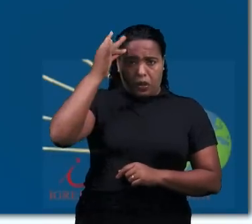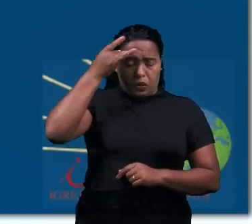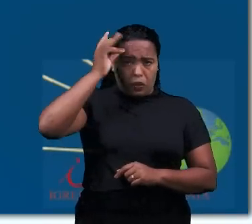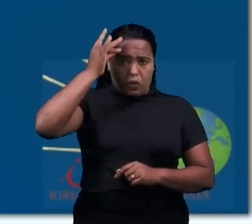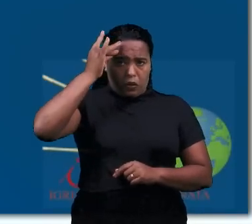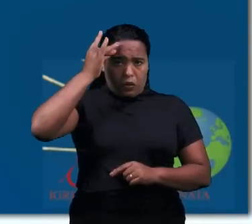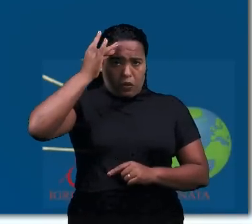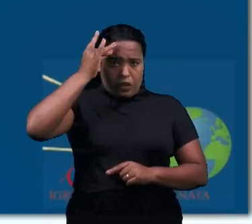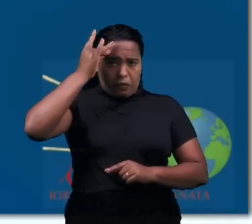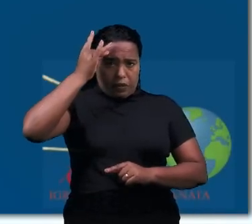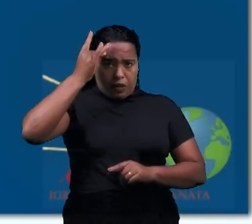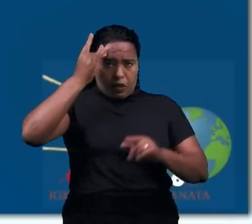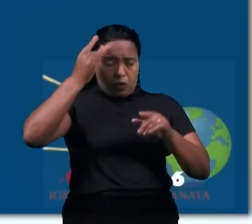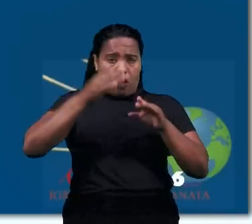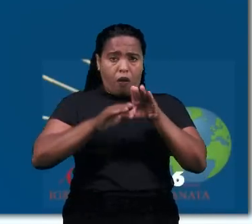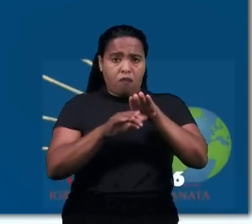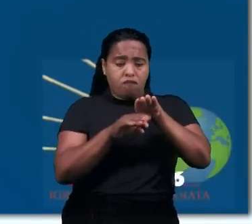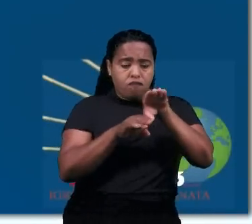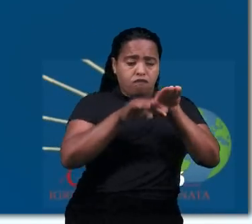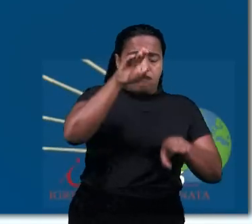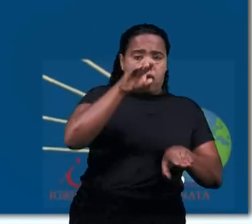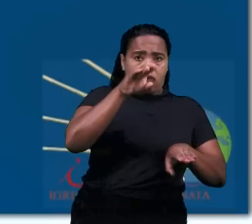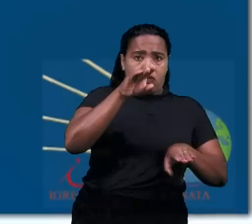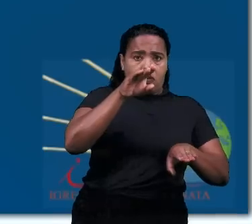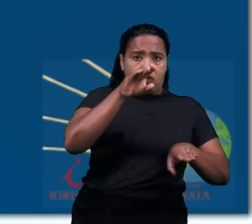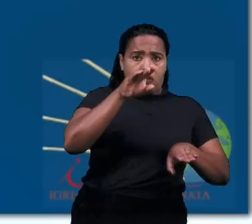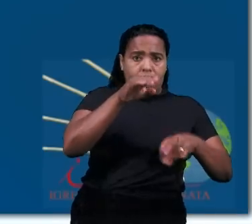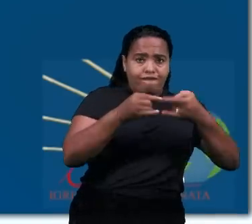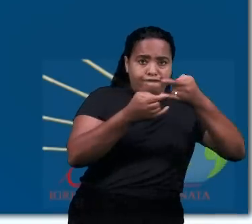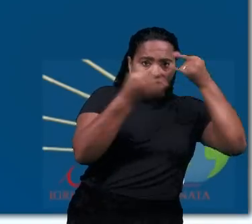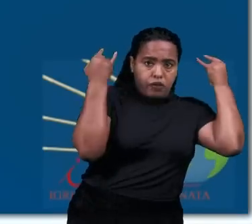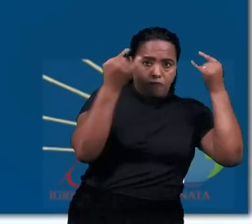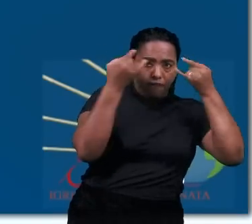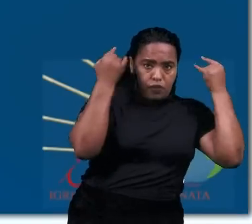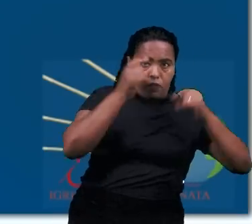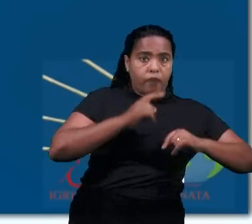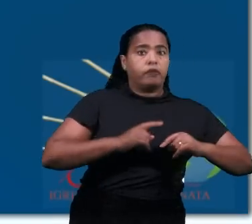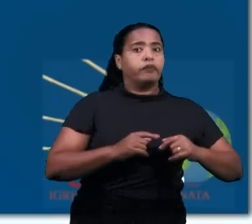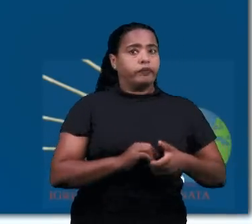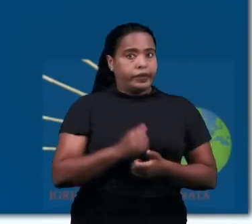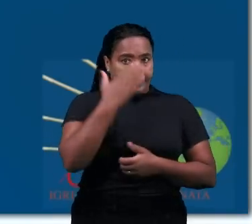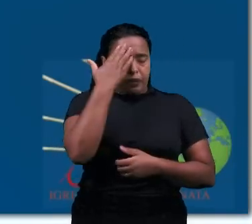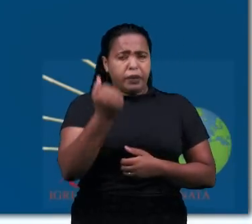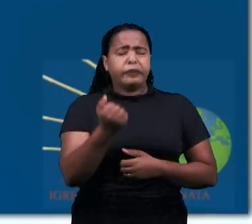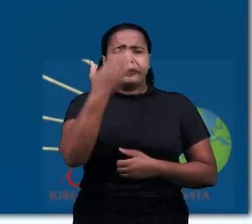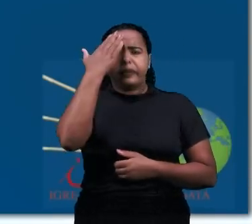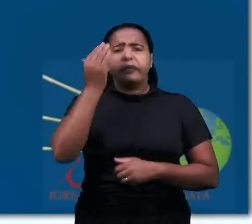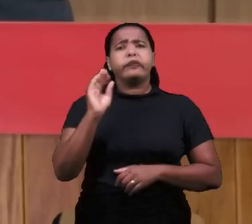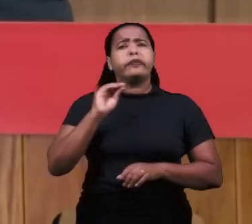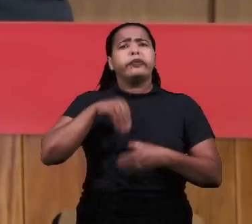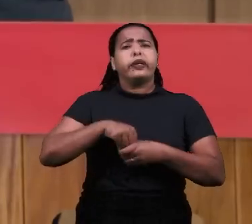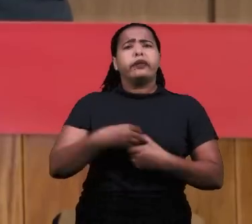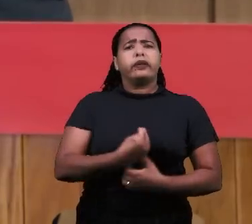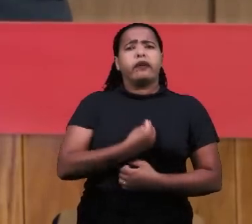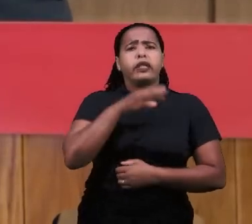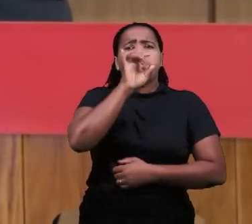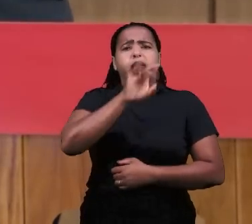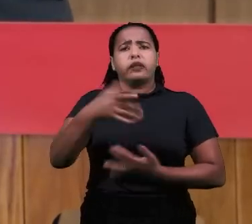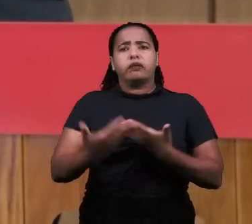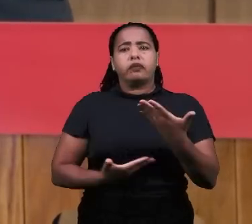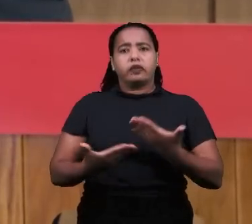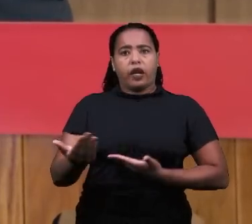material. Nós temos certeza que na vida de todos os servos de Deus, quando o